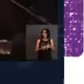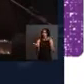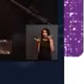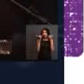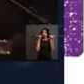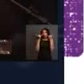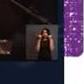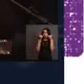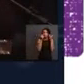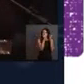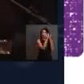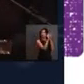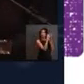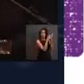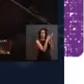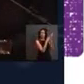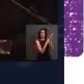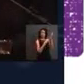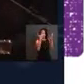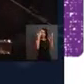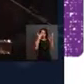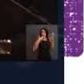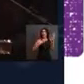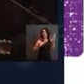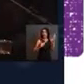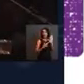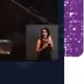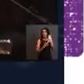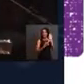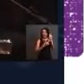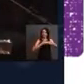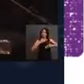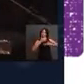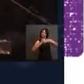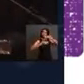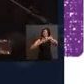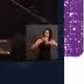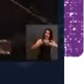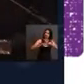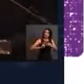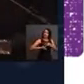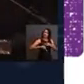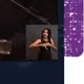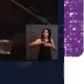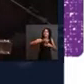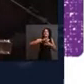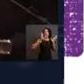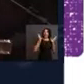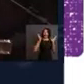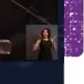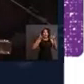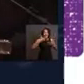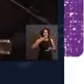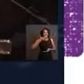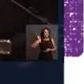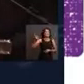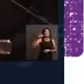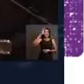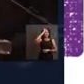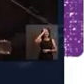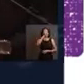informações obtidas em um processo de avaliação periódico, regular, com foco na aprendizagem do